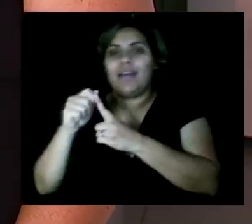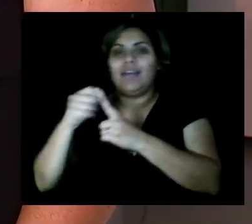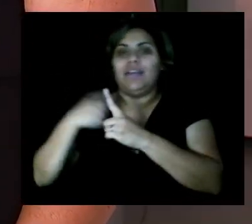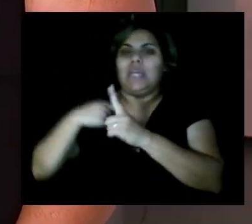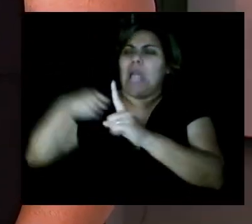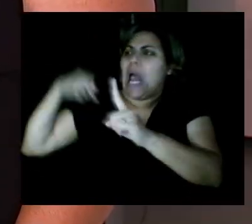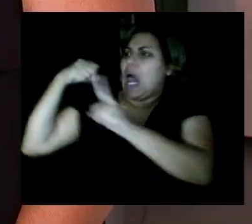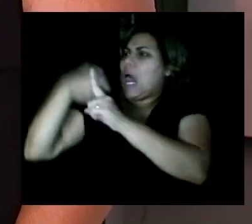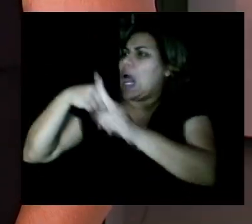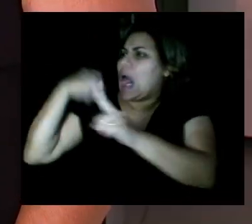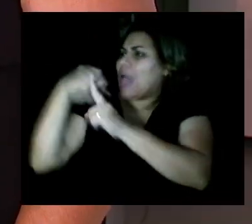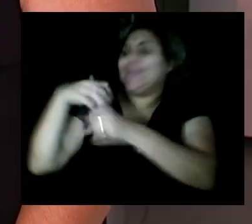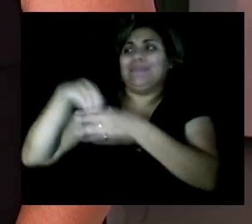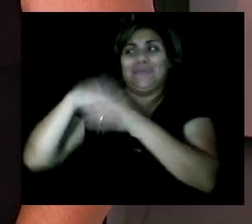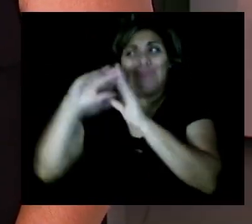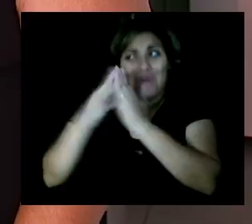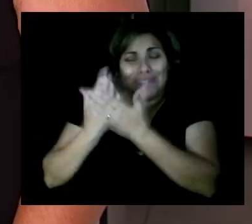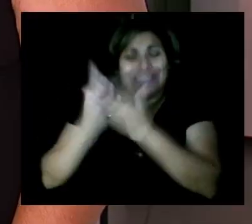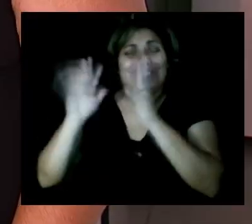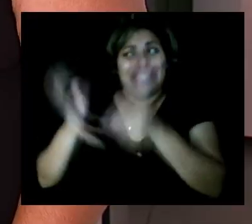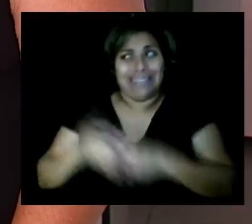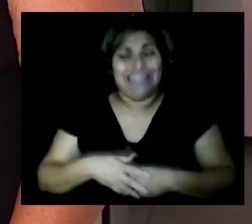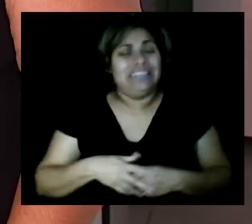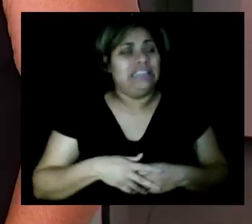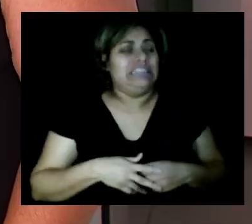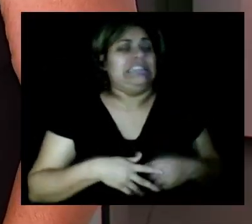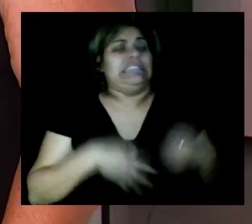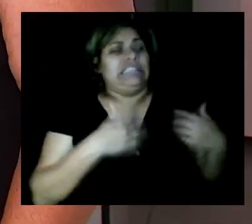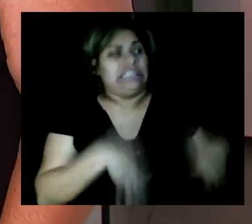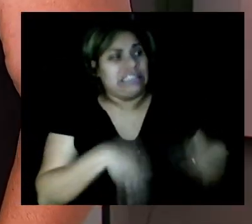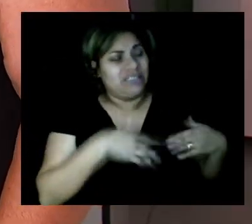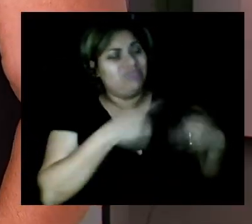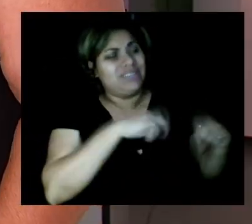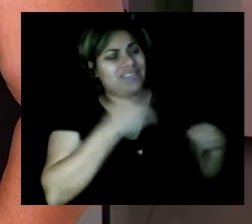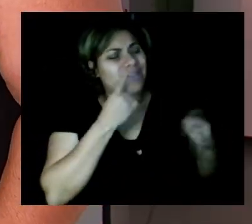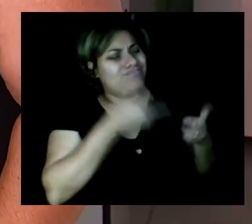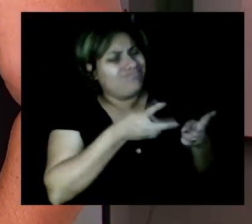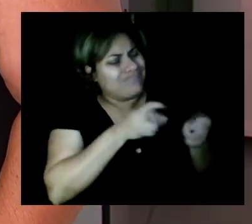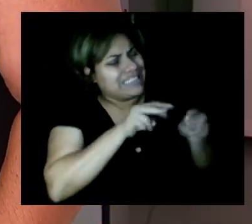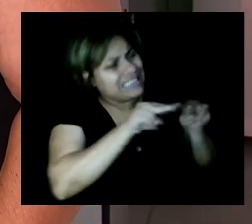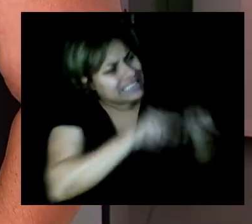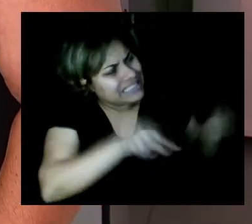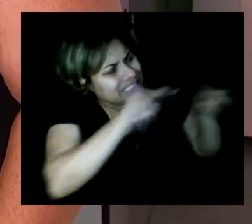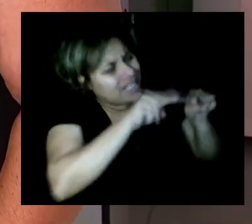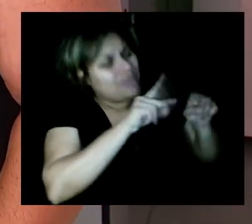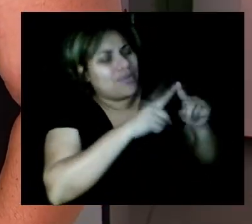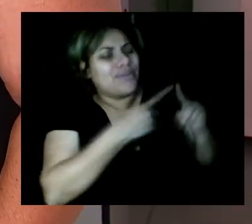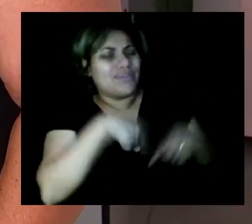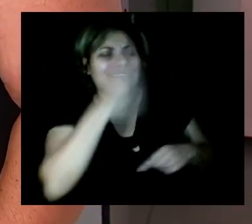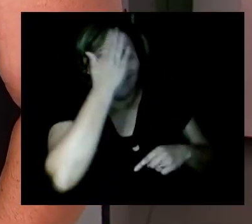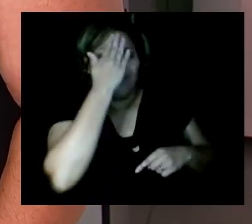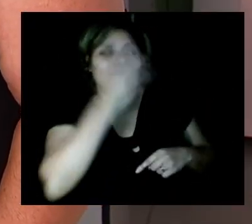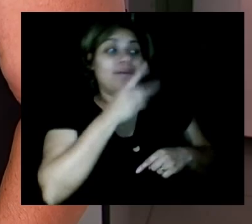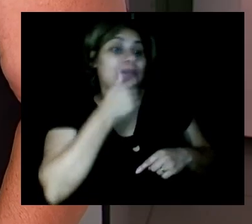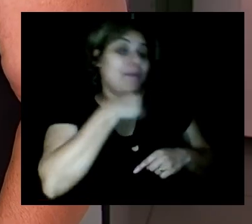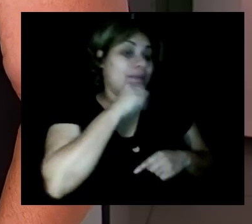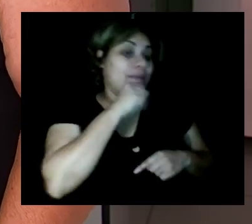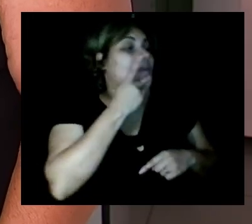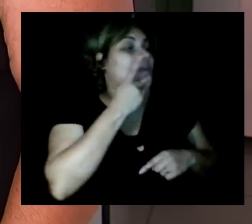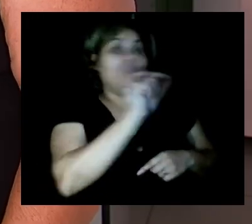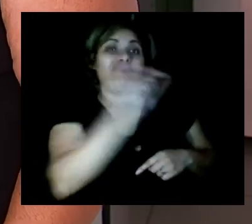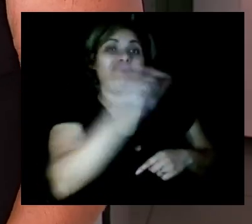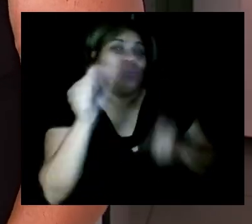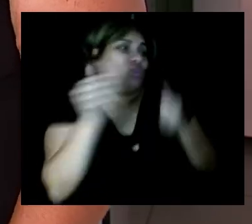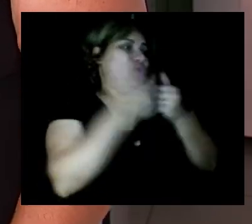escola. Ou seja, tem que olhar Sim. muito para isso ainda, e a gente sabe que a realidade das mães nem sempre tem um parceiro para ajudar, Sim, né? Que a